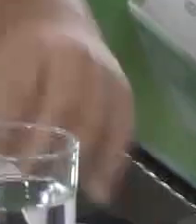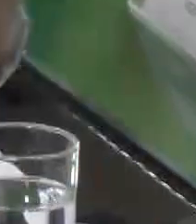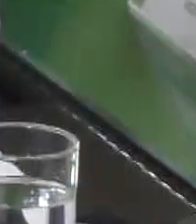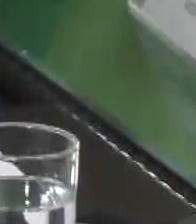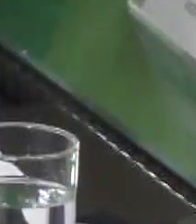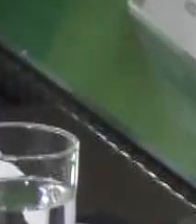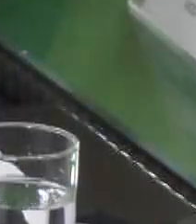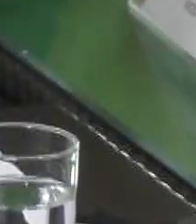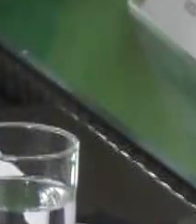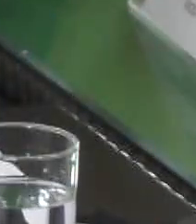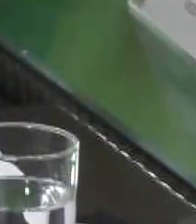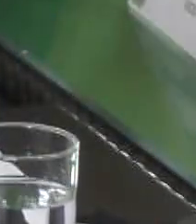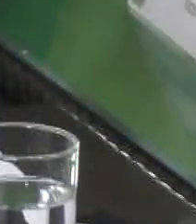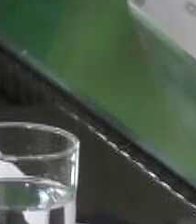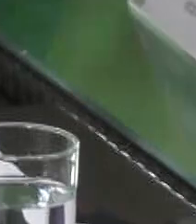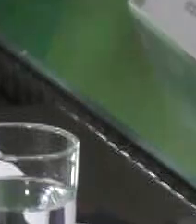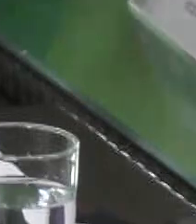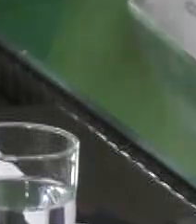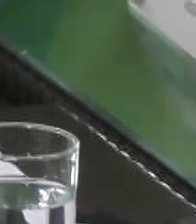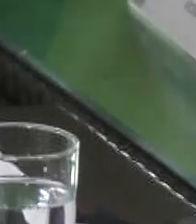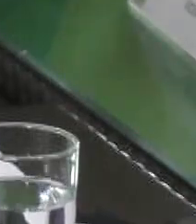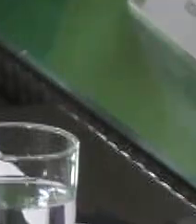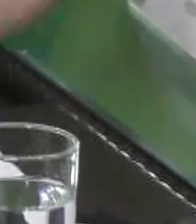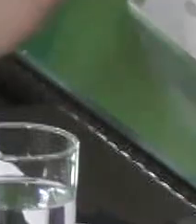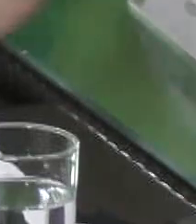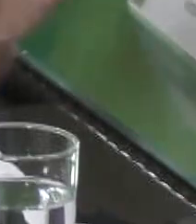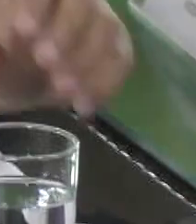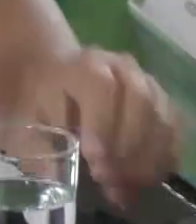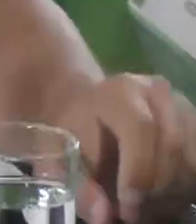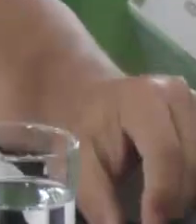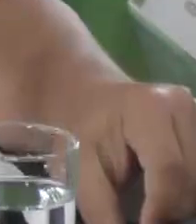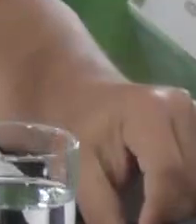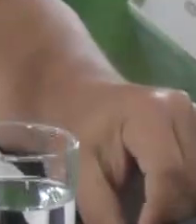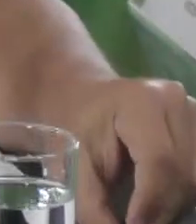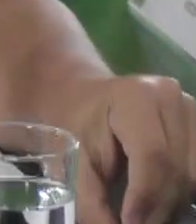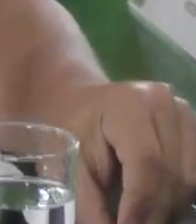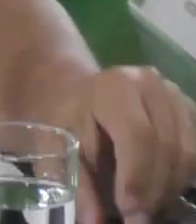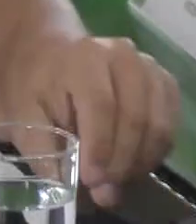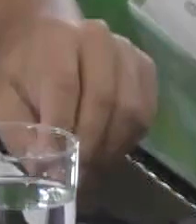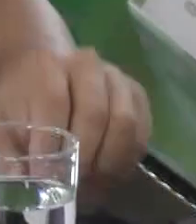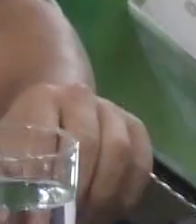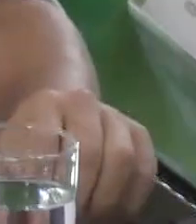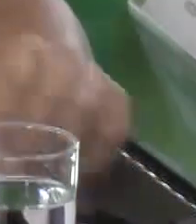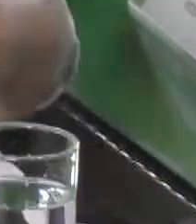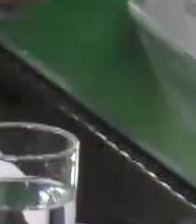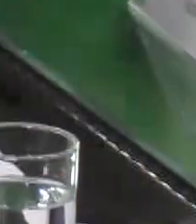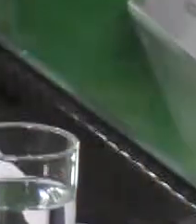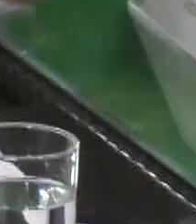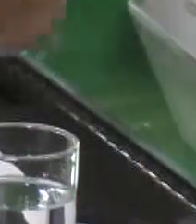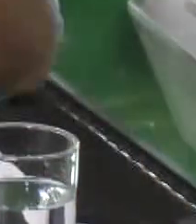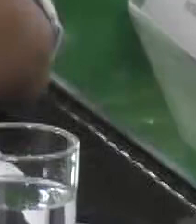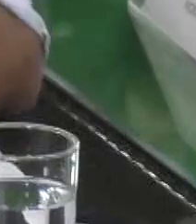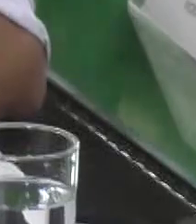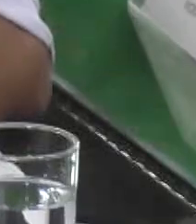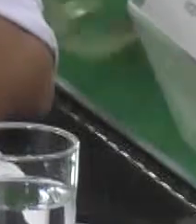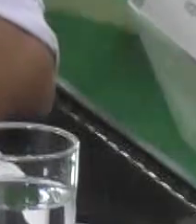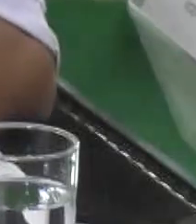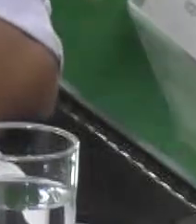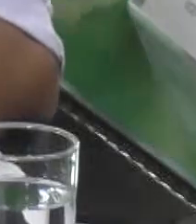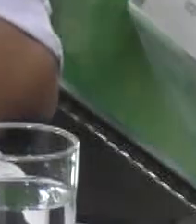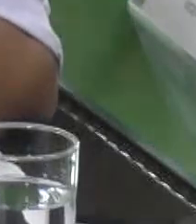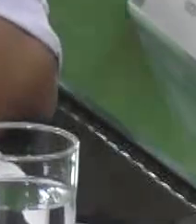recente, no Brasil contemporâneo, uma implosão de vários pilares que sustentavam o nosso já frágil Estado